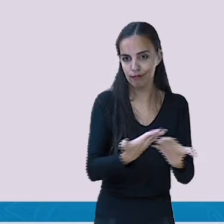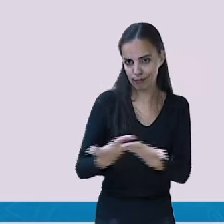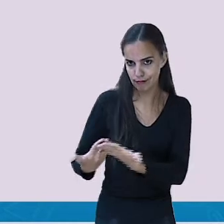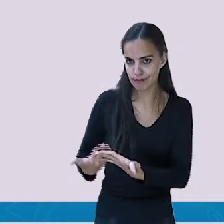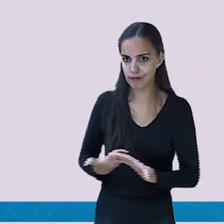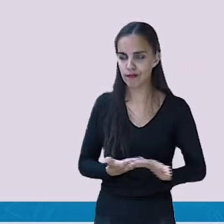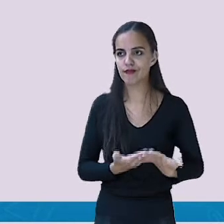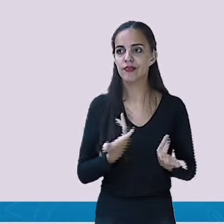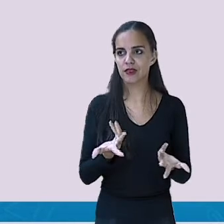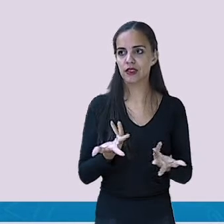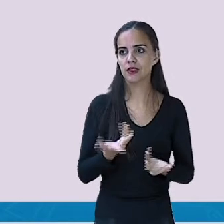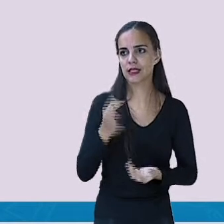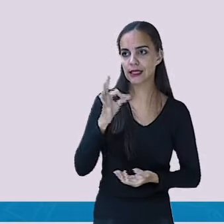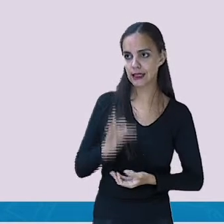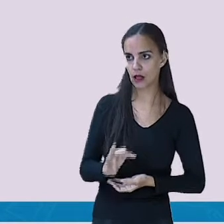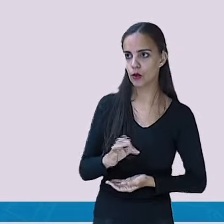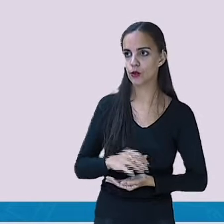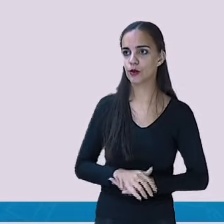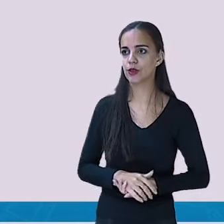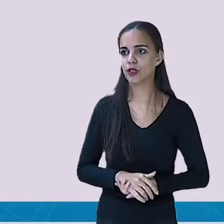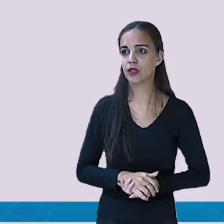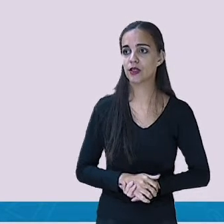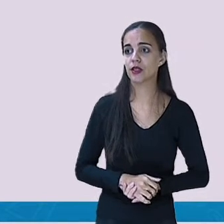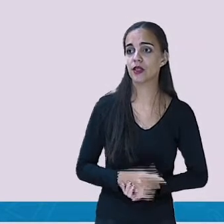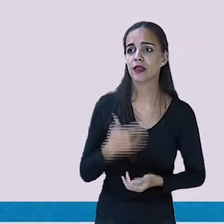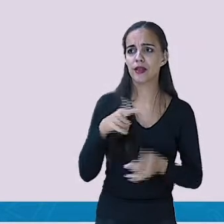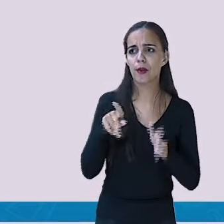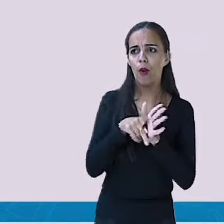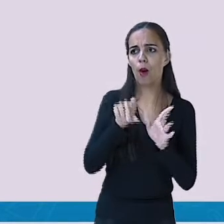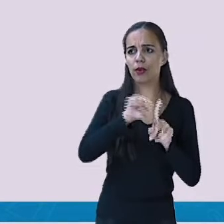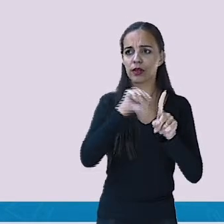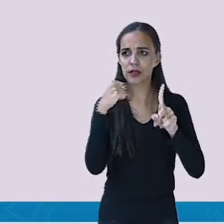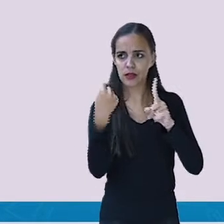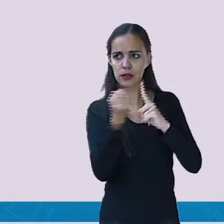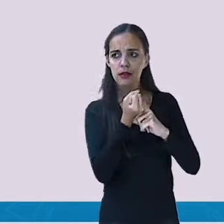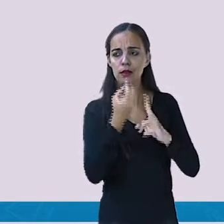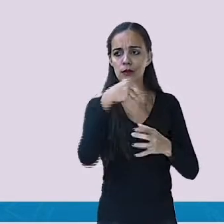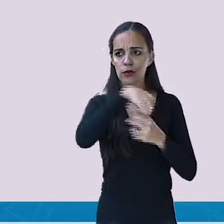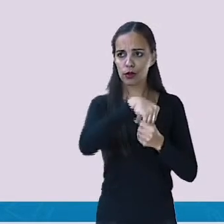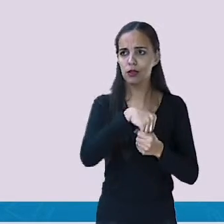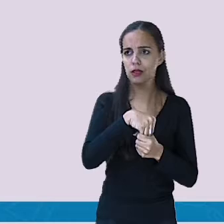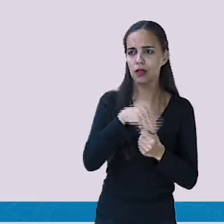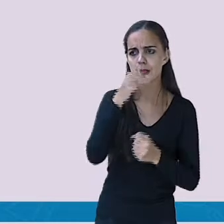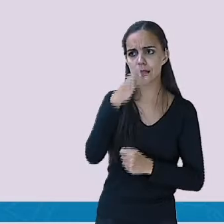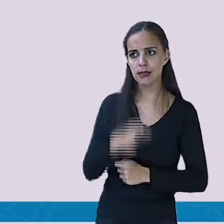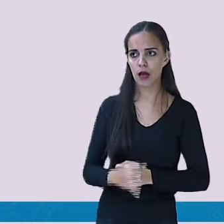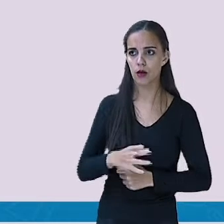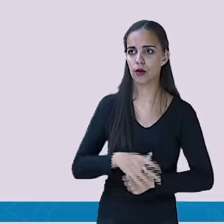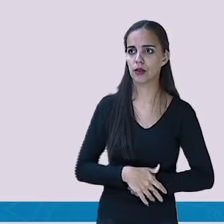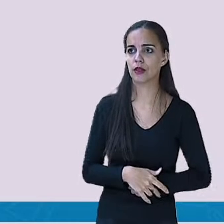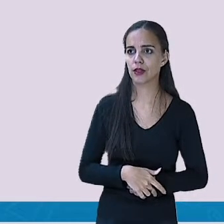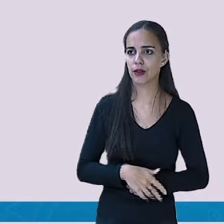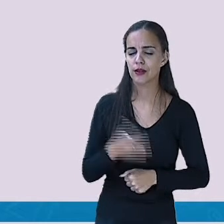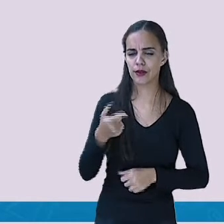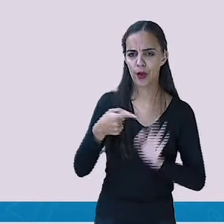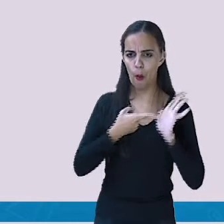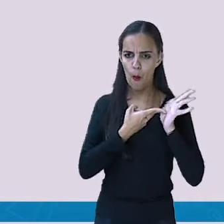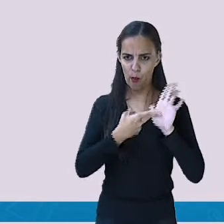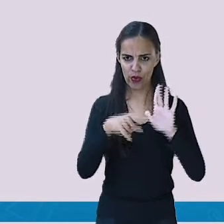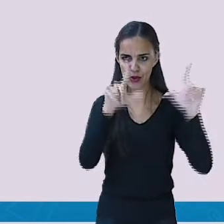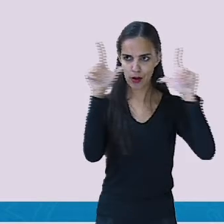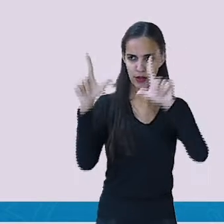economicamente viáveis, socialmente justas. As imagens que nós vimos